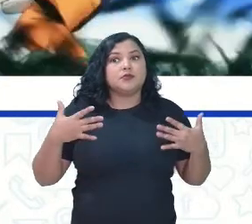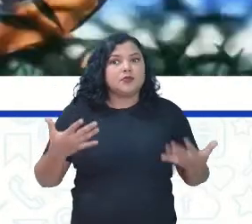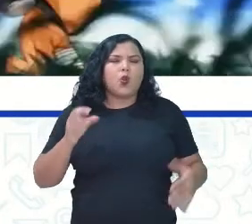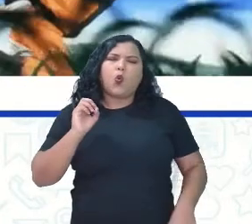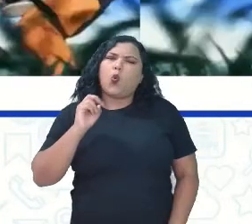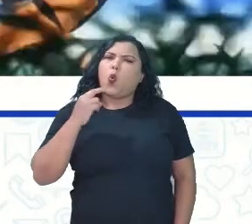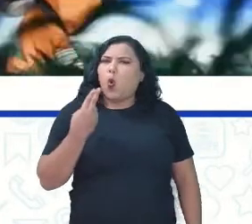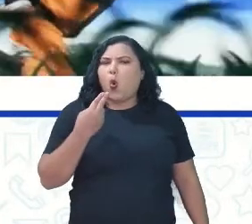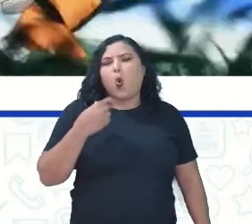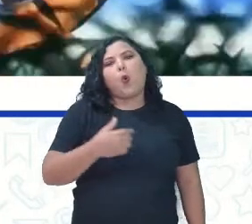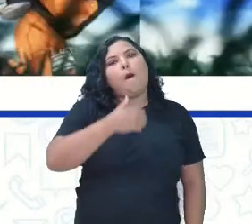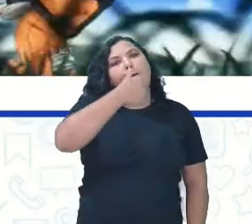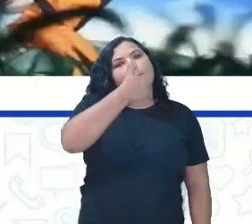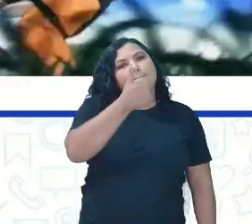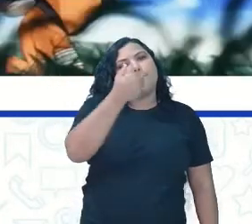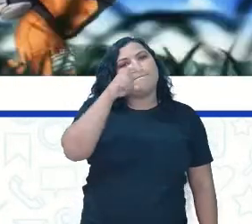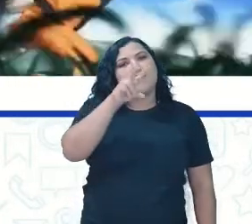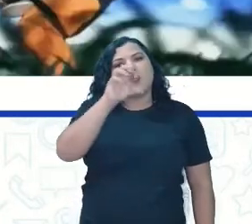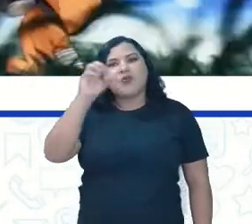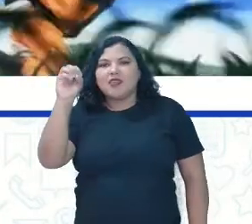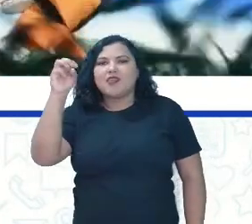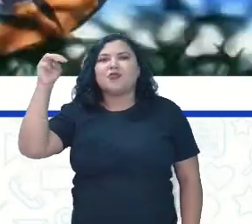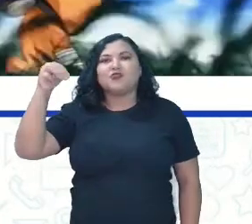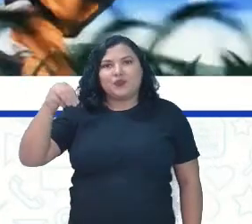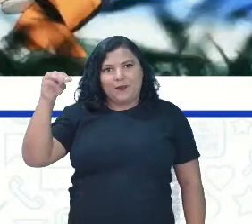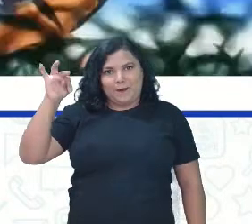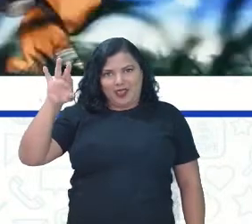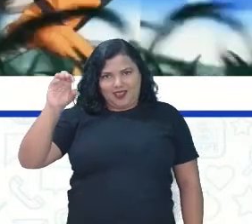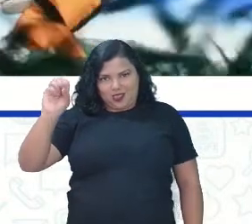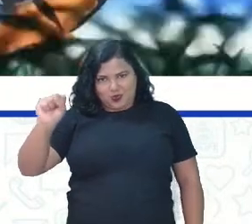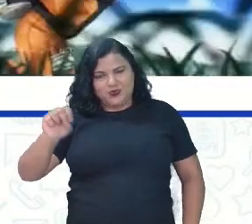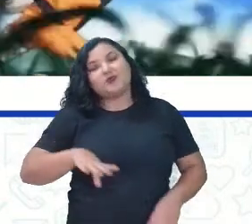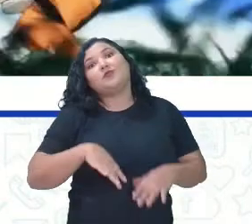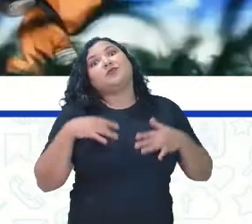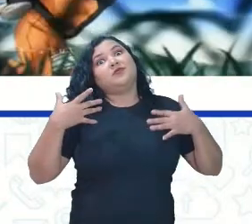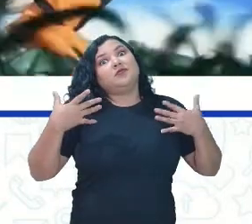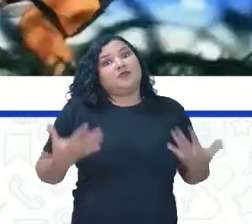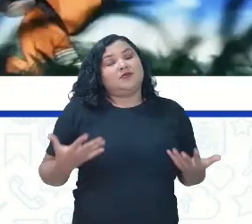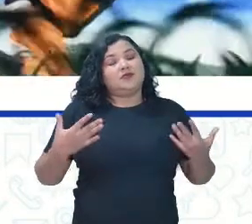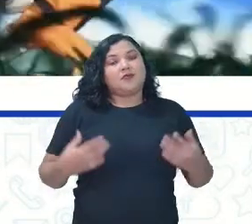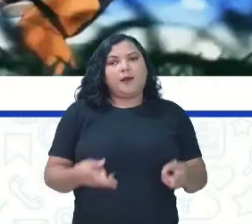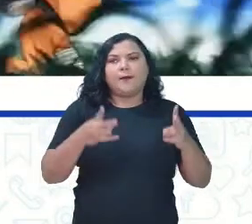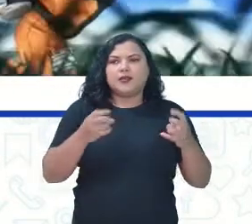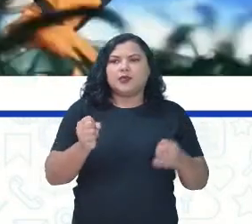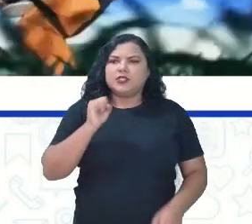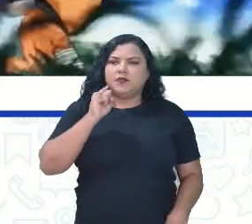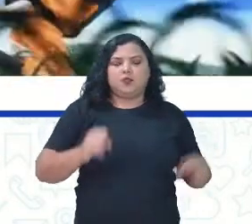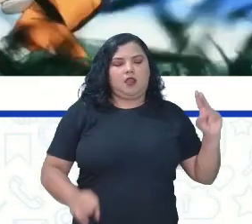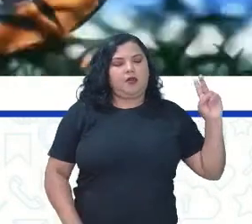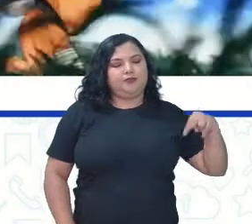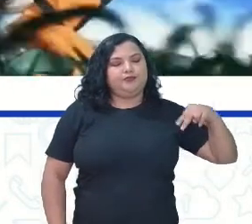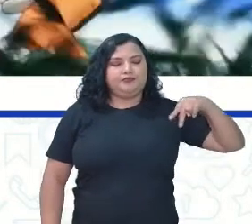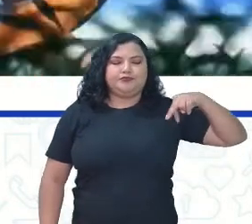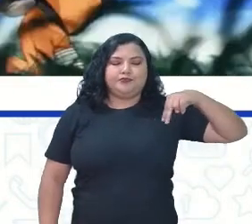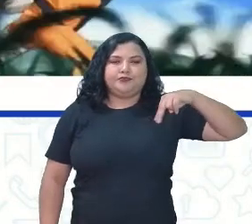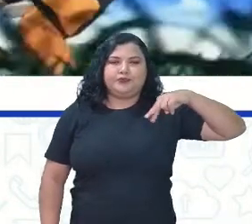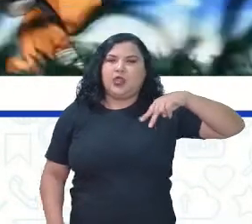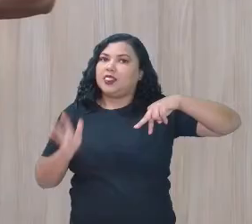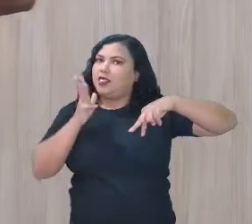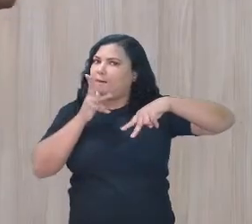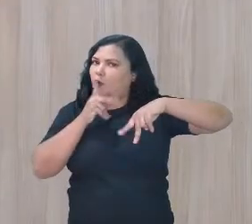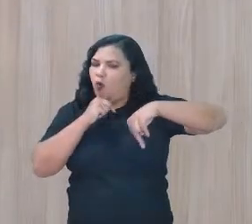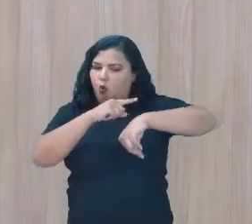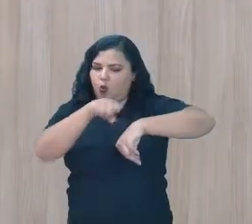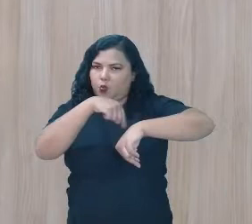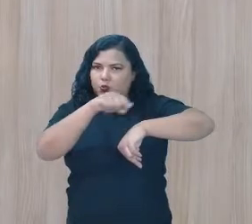km ou 1.500 metros, certo? Então, se você vai andando, sua velocidade é menor,